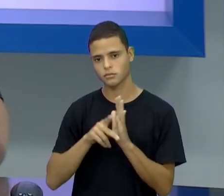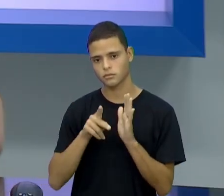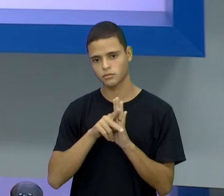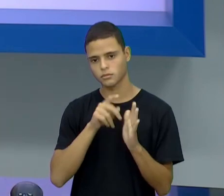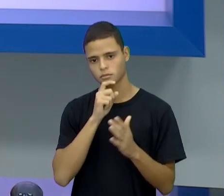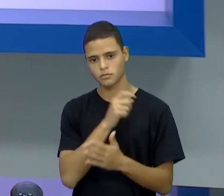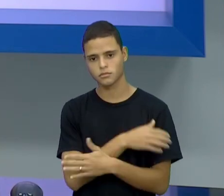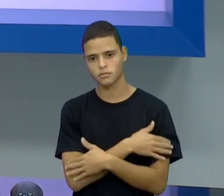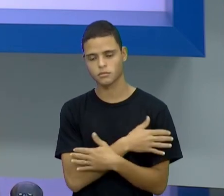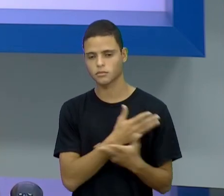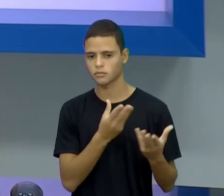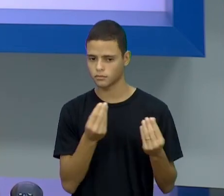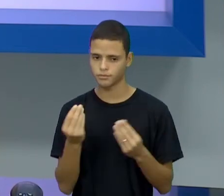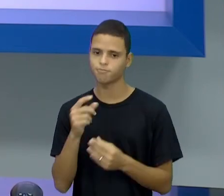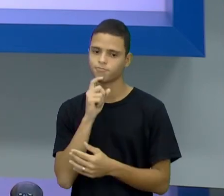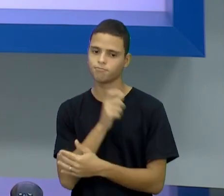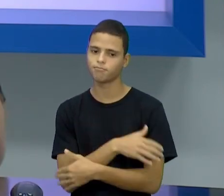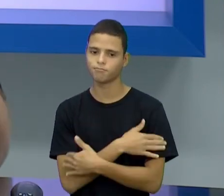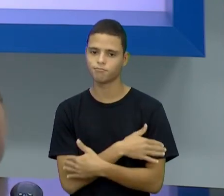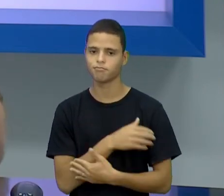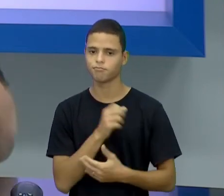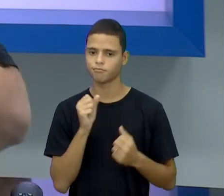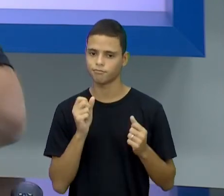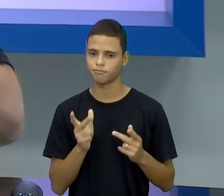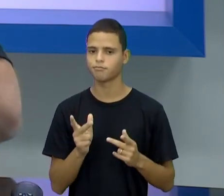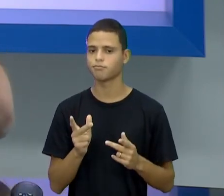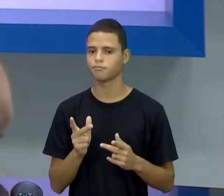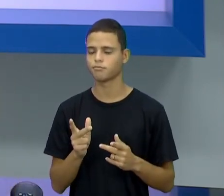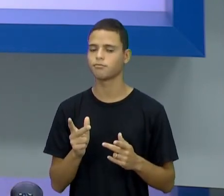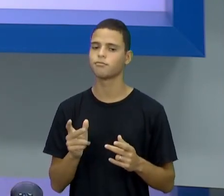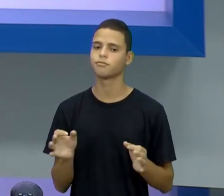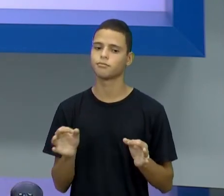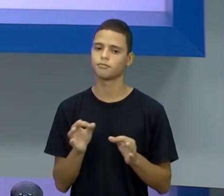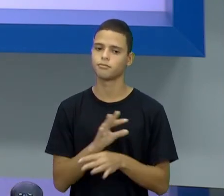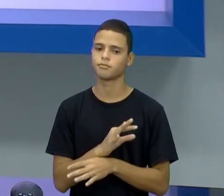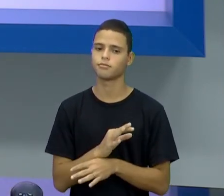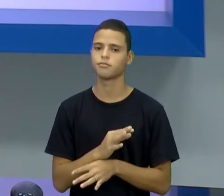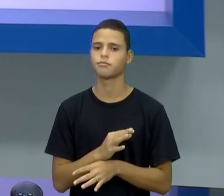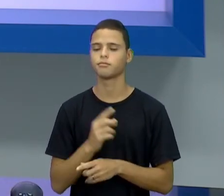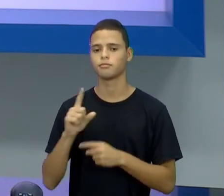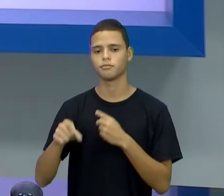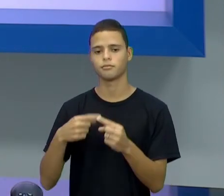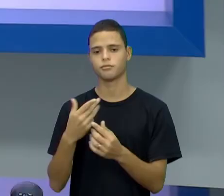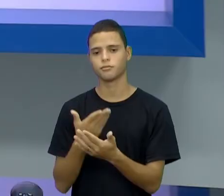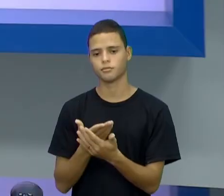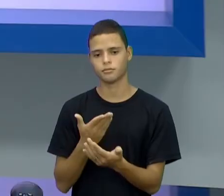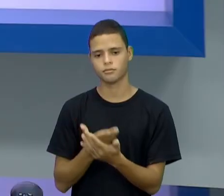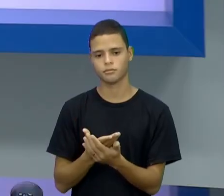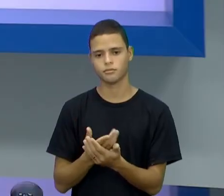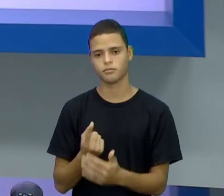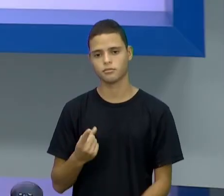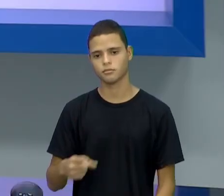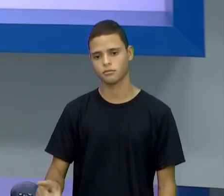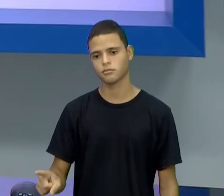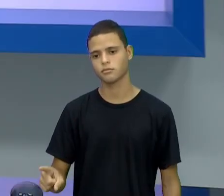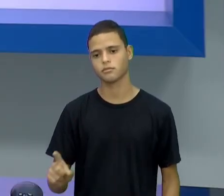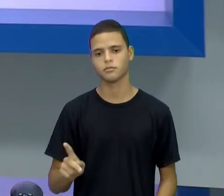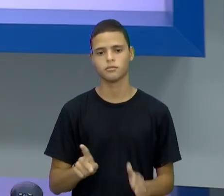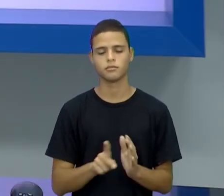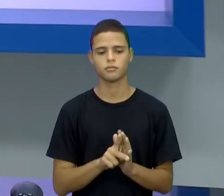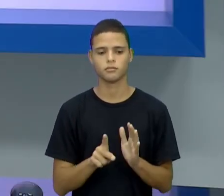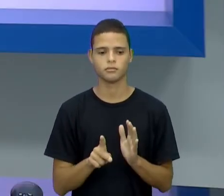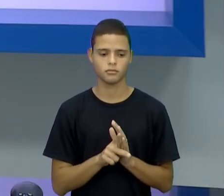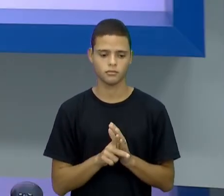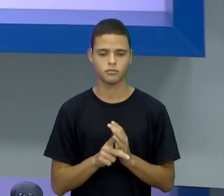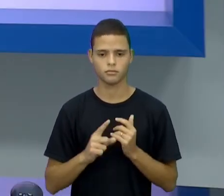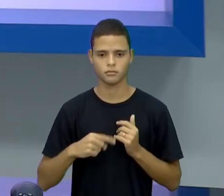ele é muito frio, tá certo? Então é isso aí, pessoal, é isso que a gente vai tratar. Na próxima aula será aí a última aula do componente, né,